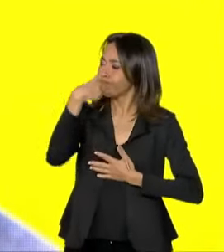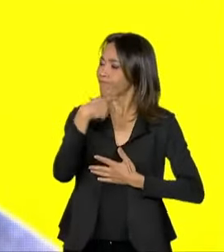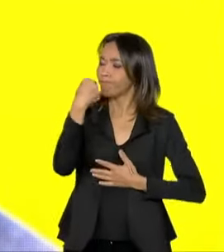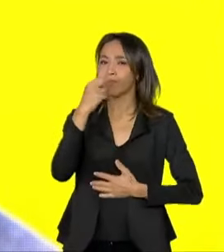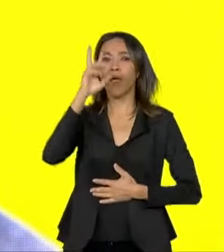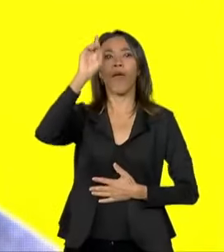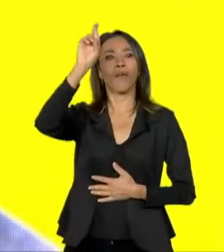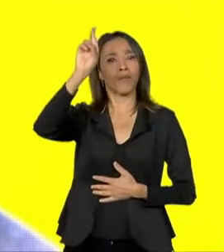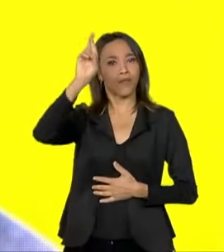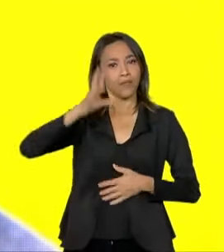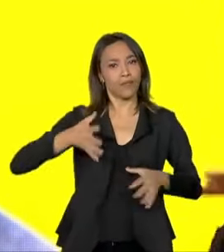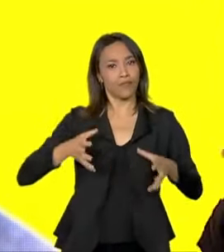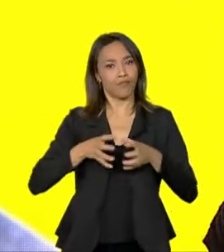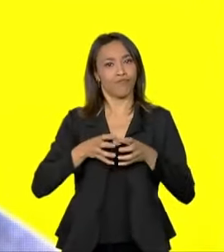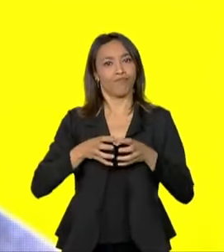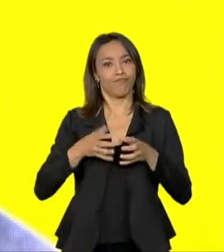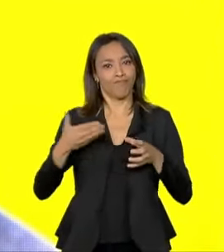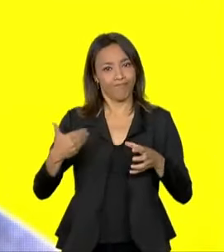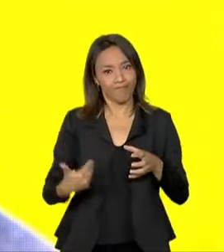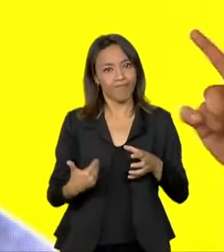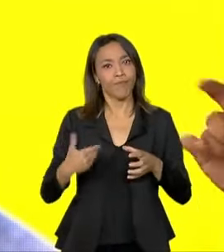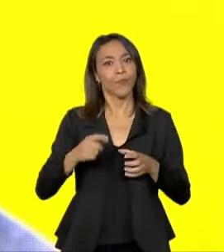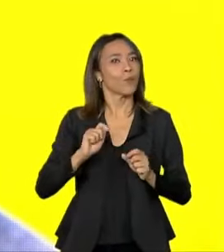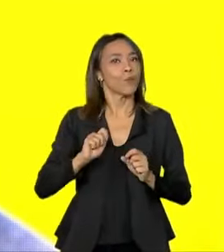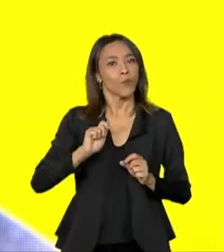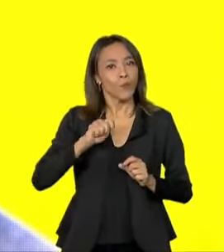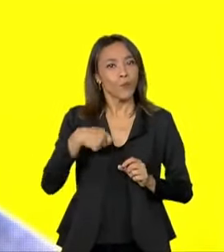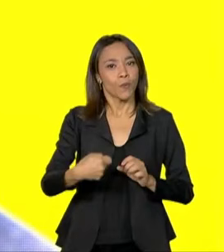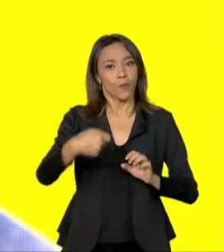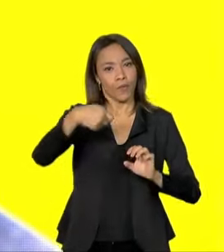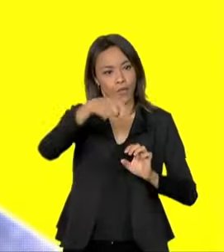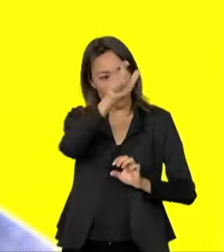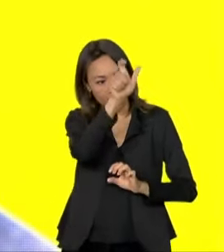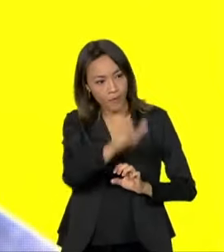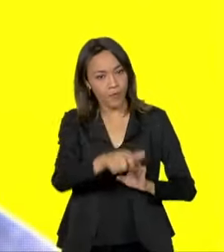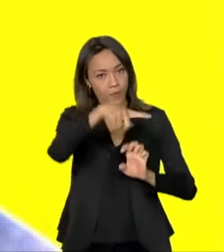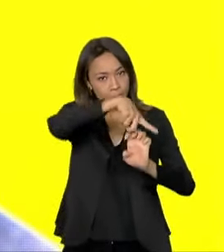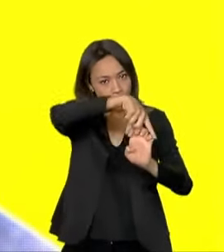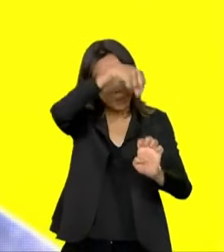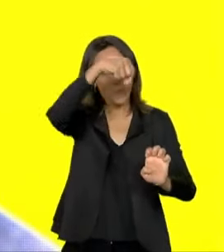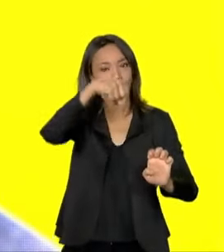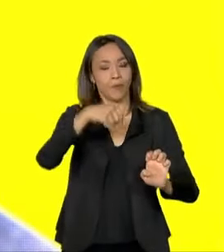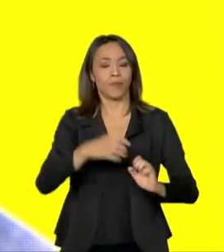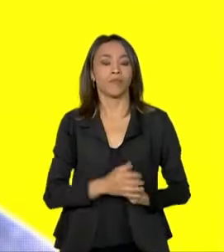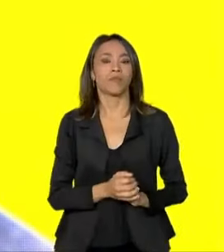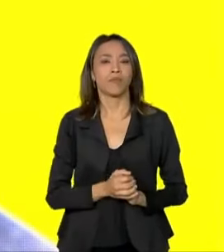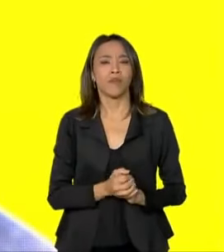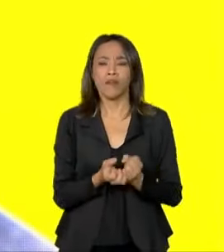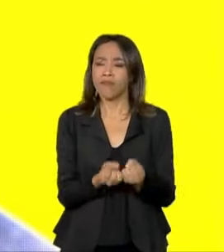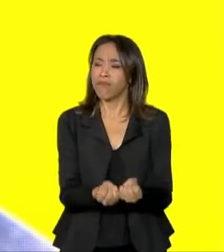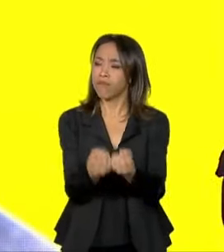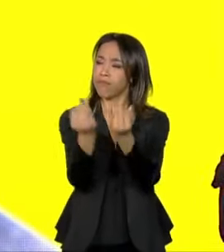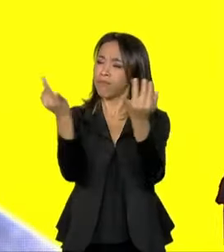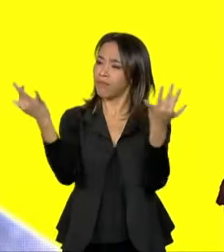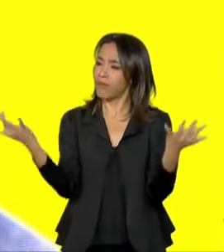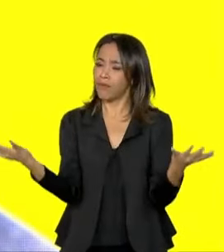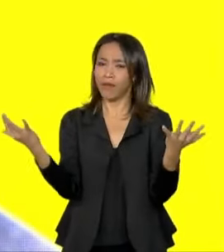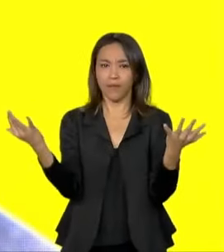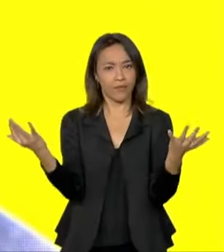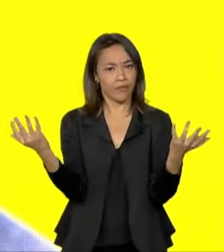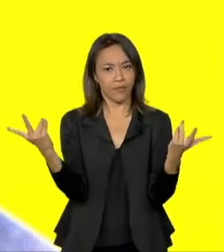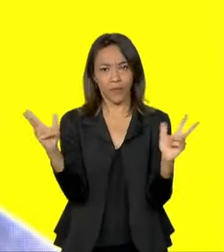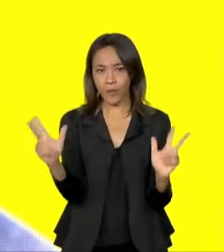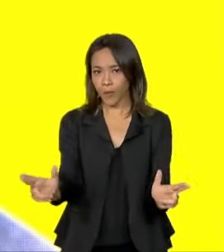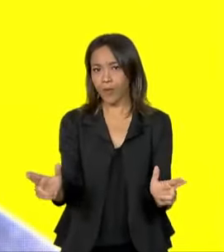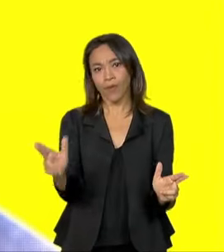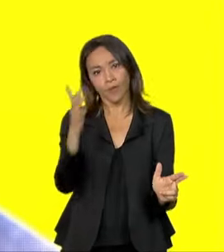minha categoria, o microempreendedor individual. Como muitas pessoas, a minha vida ela não